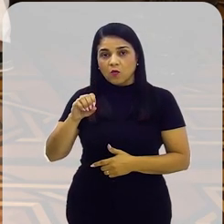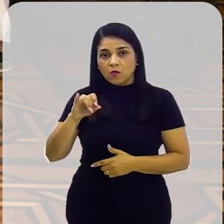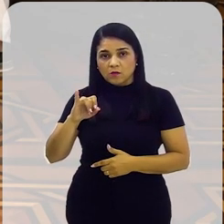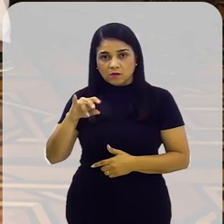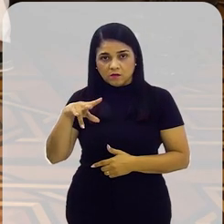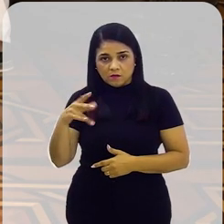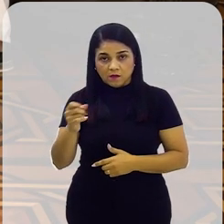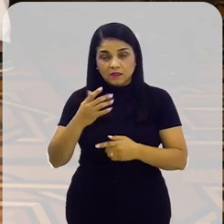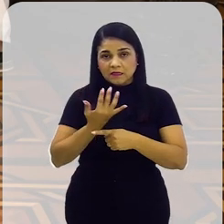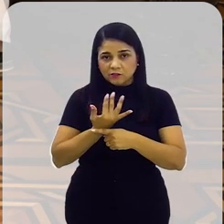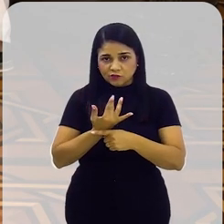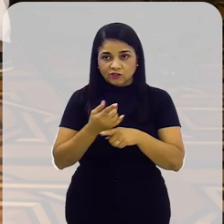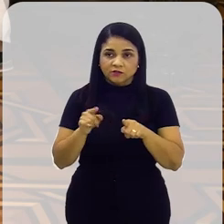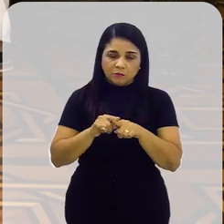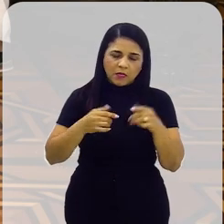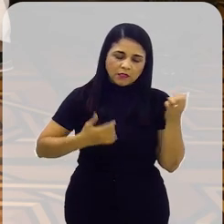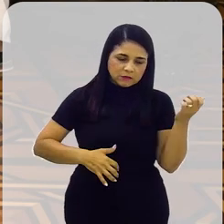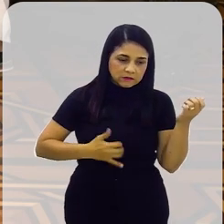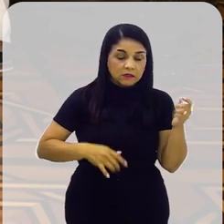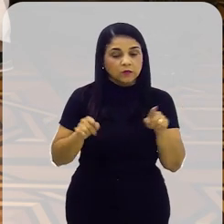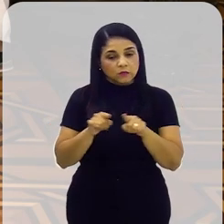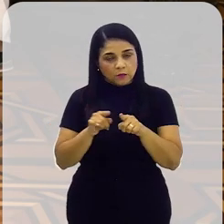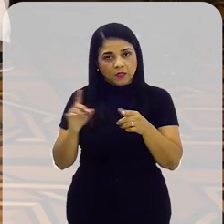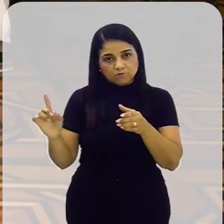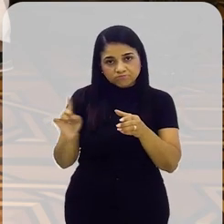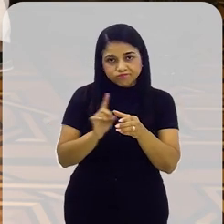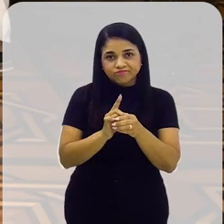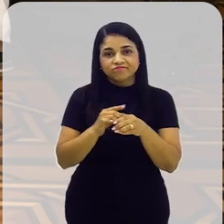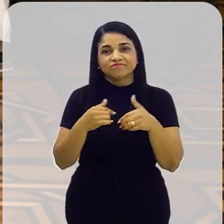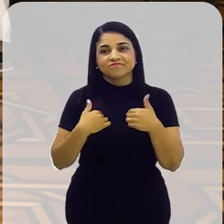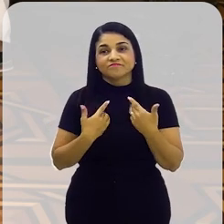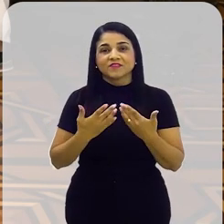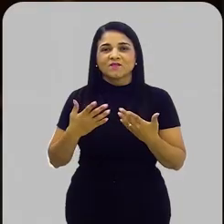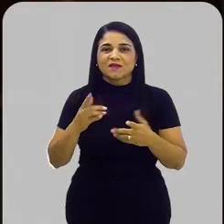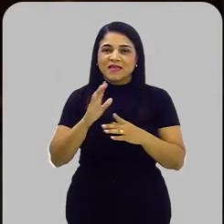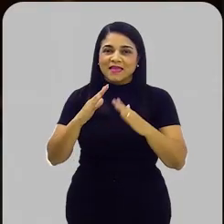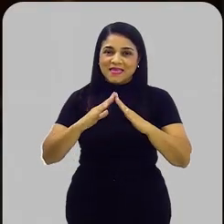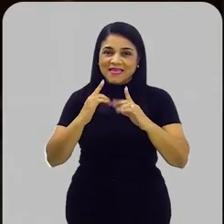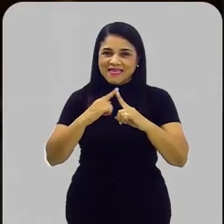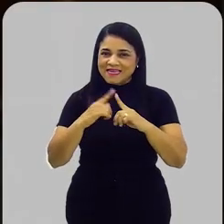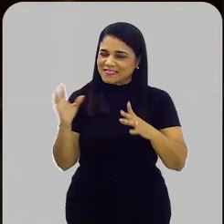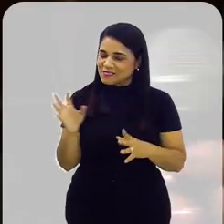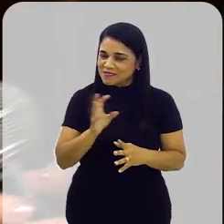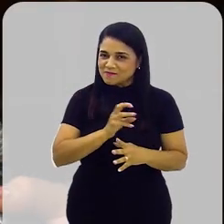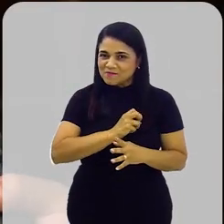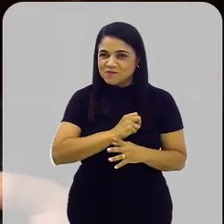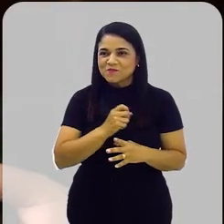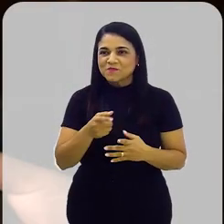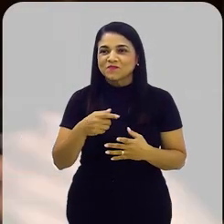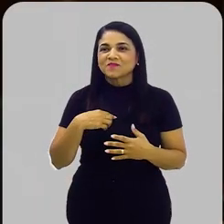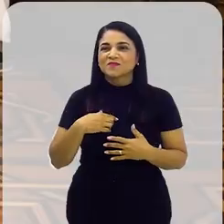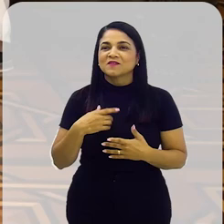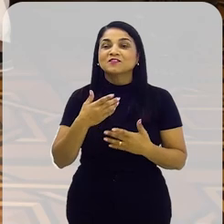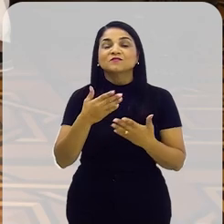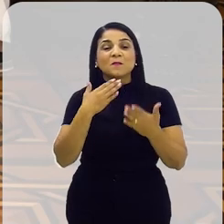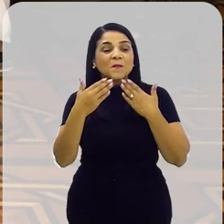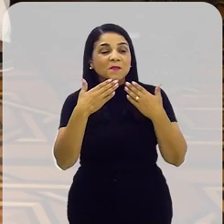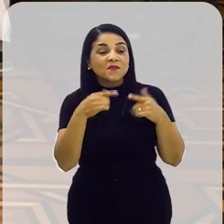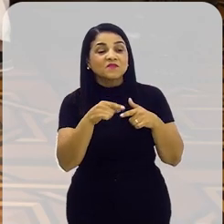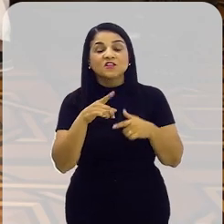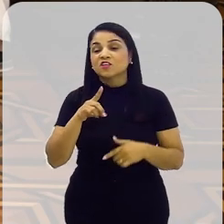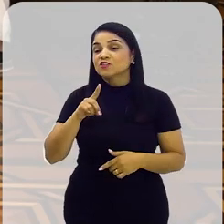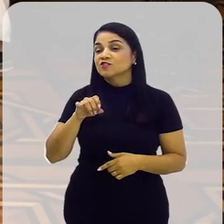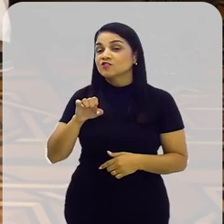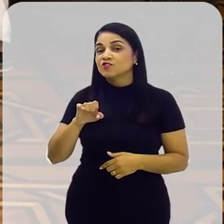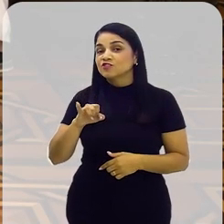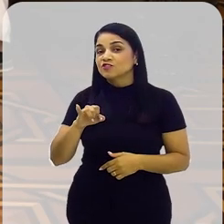toca, né? Uhum. Eu também ministro louvor lá, é a minha igreja amada. Deixa eu dar um alô com ele. Deixa eu dar um alô com ele. Diego, como é que